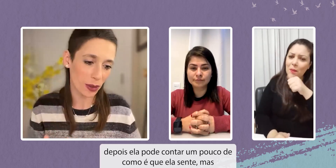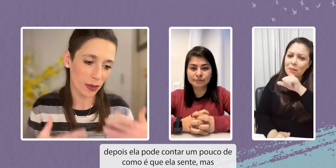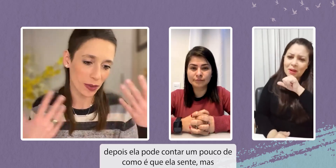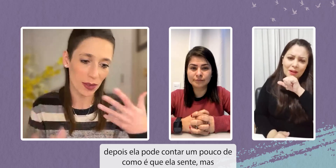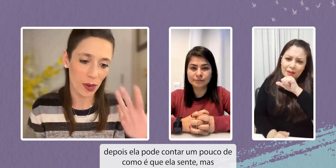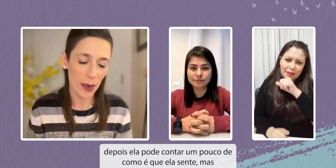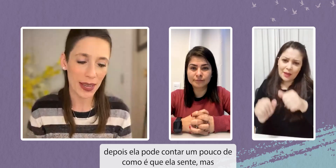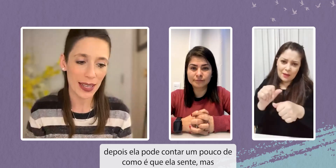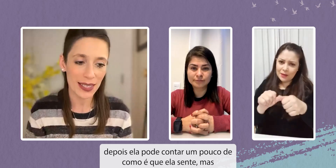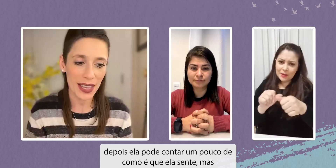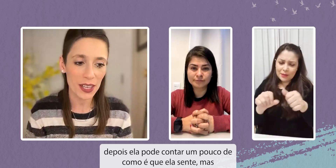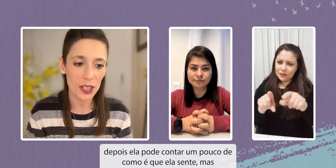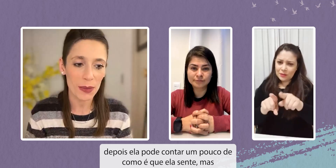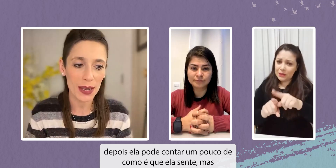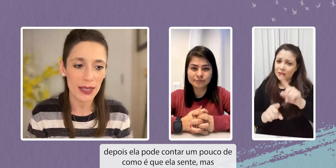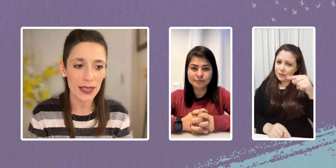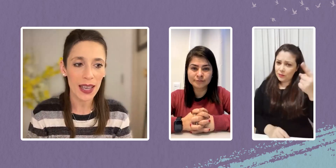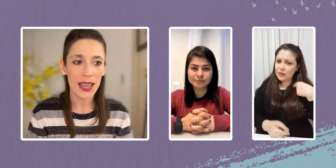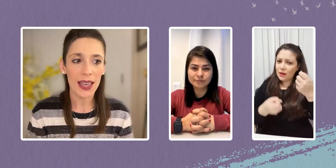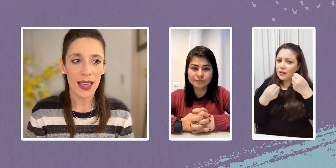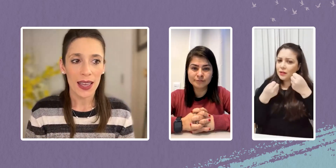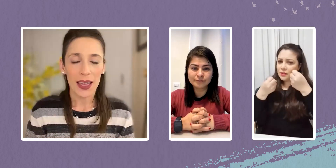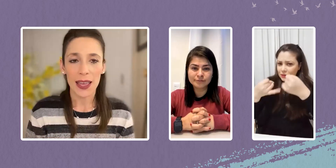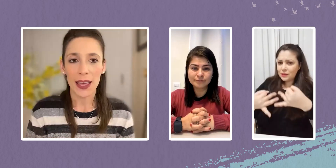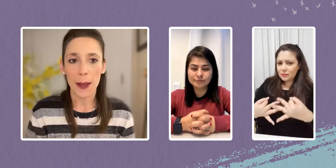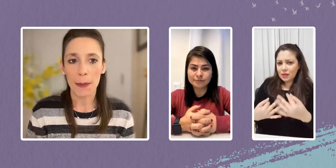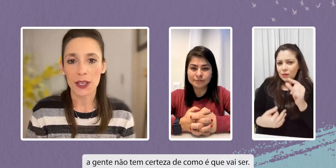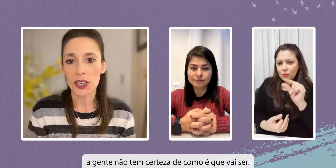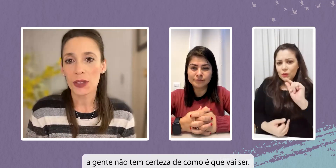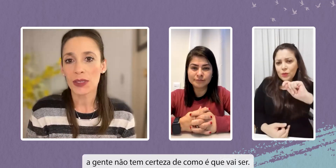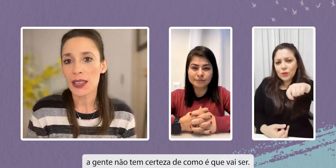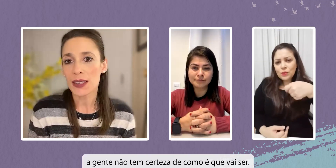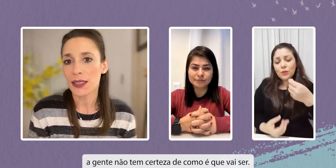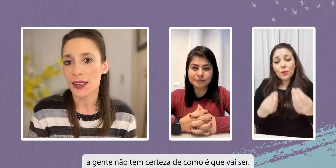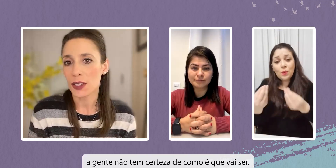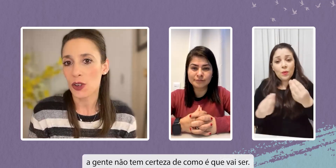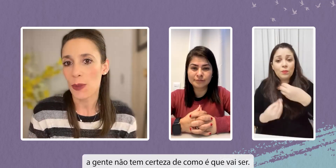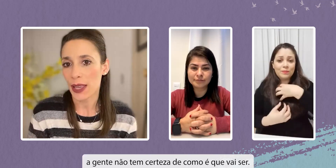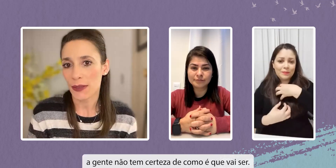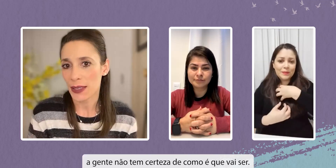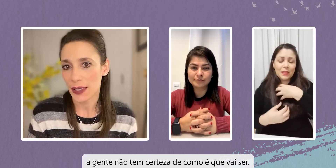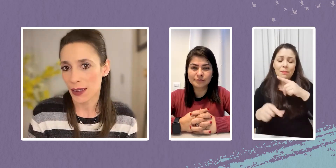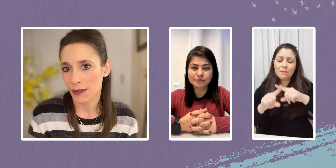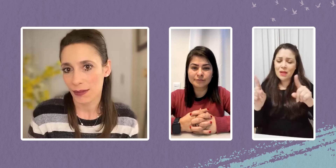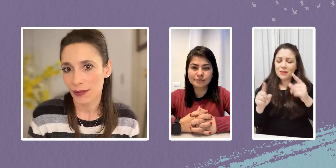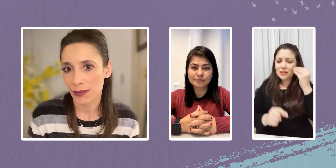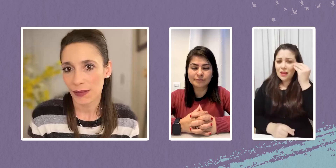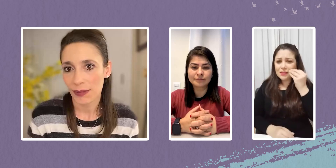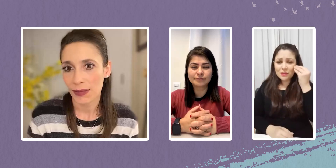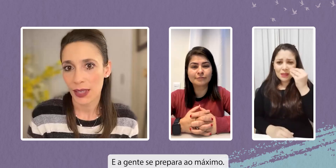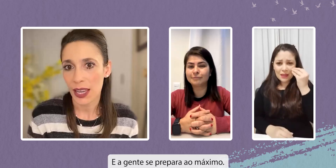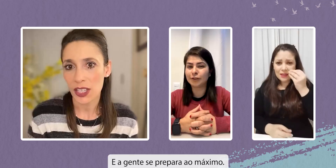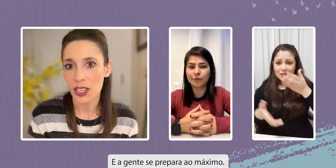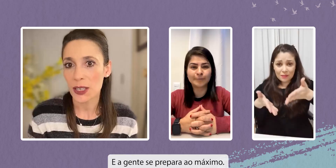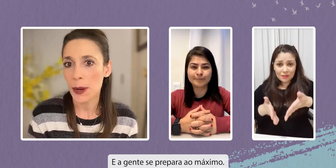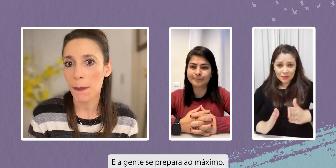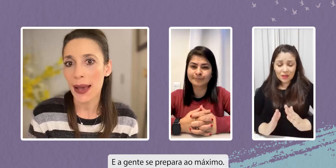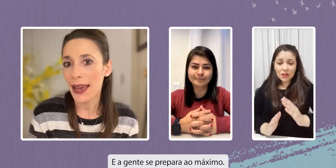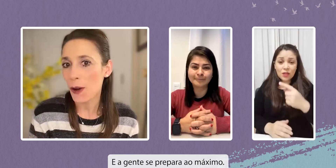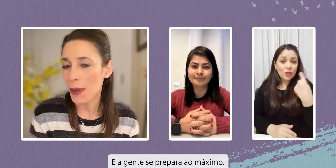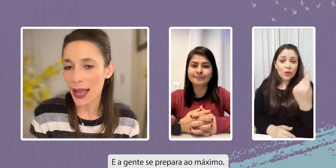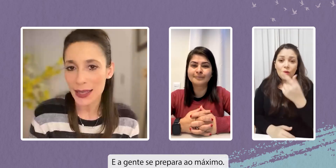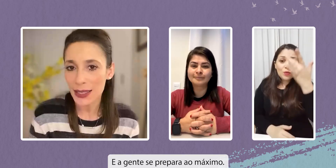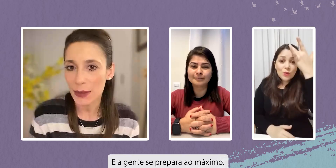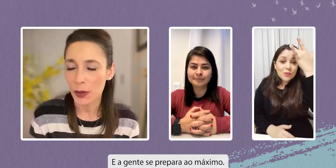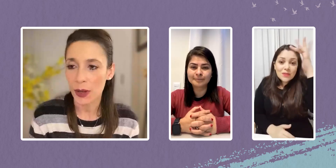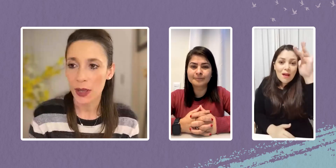pouco do como é que ela sente, mas a gente não tem certeza de como é que vai ser. Né? A gente se